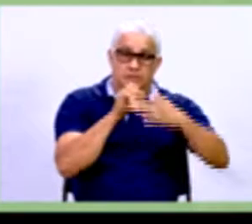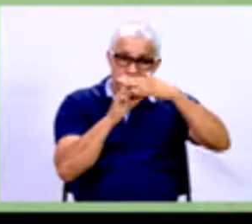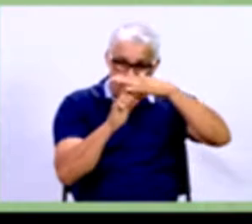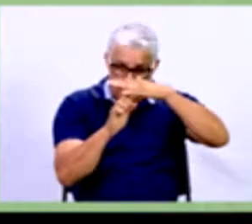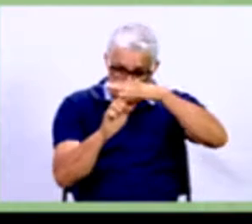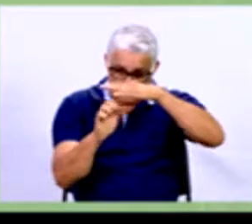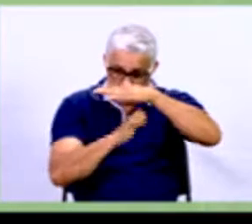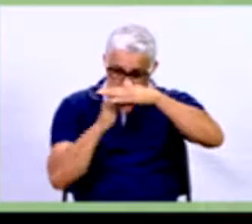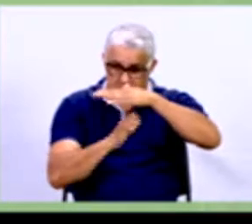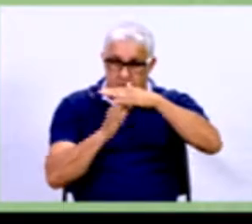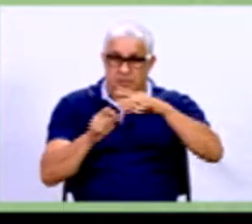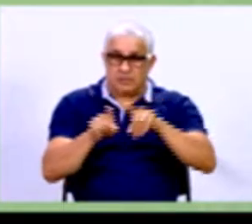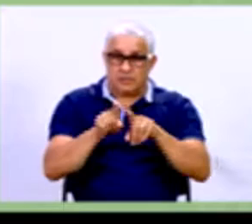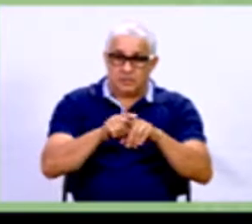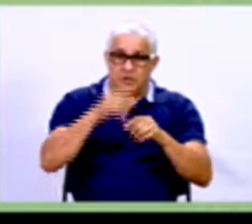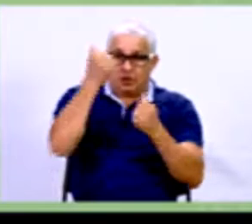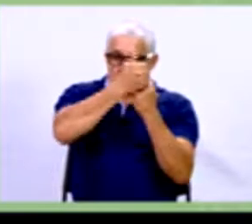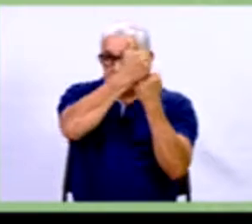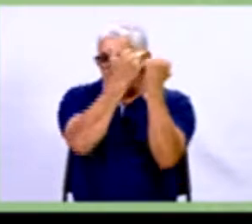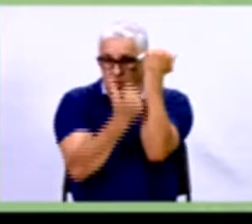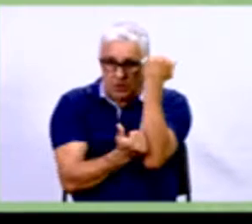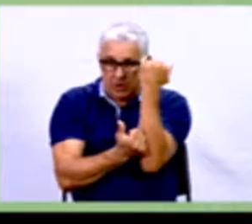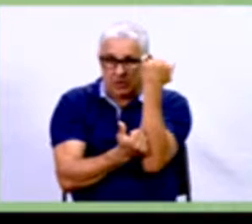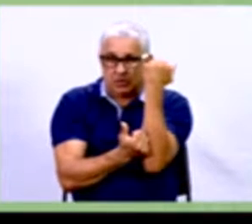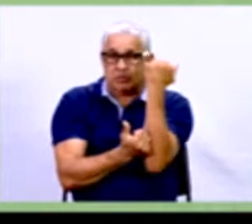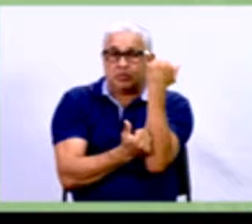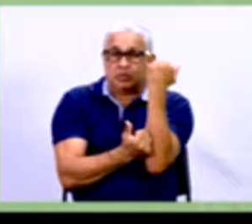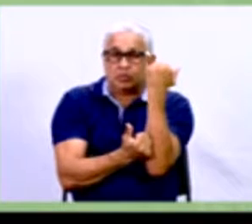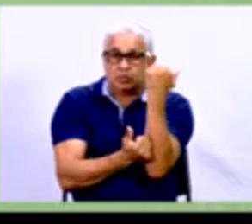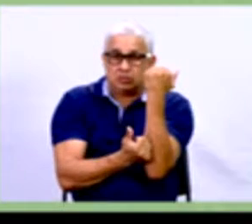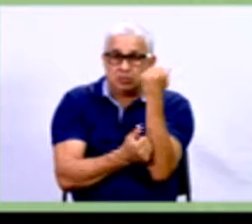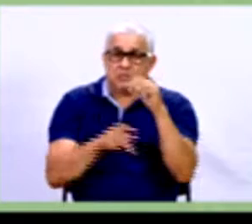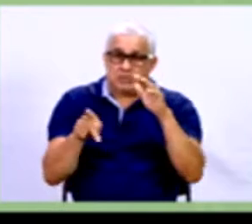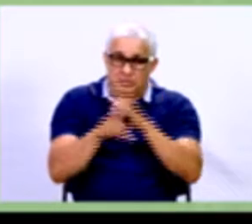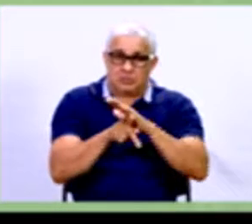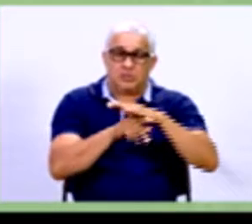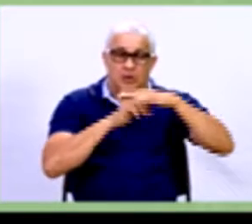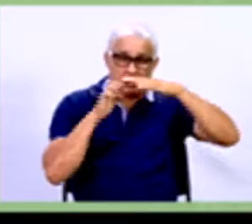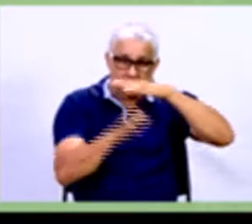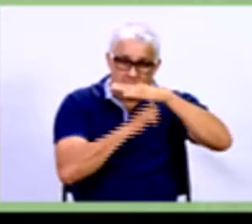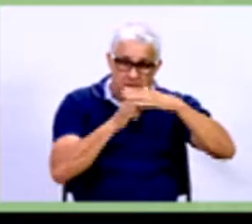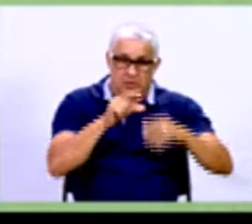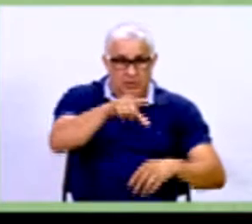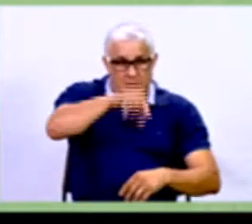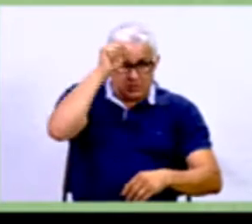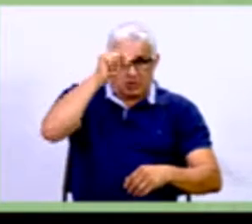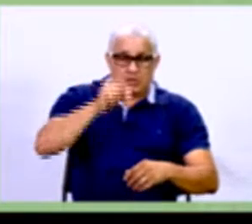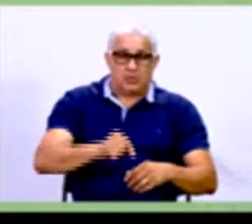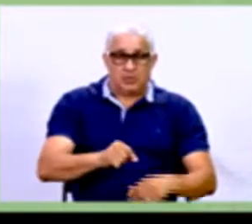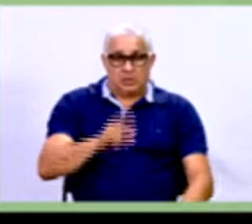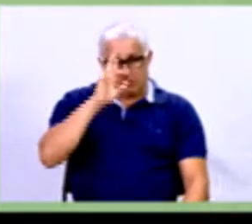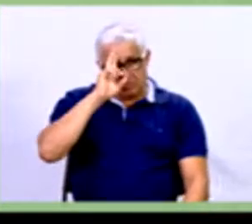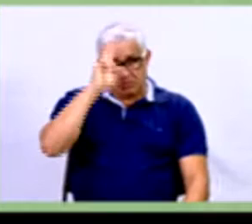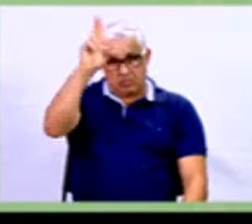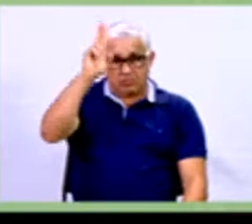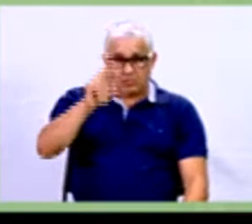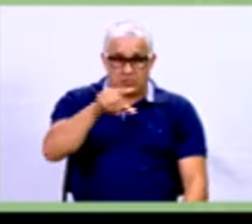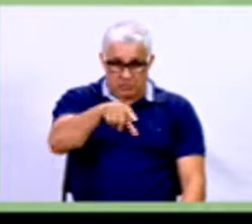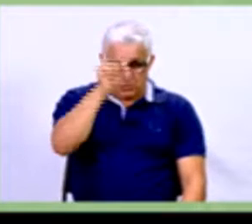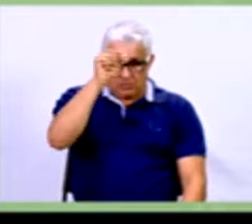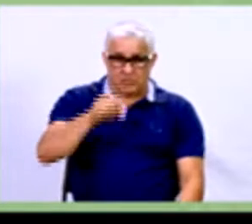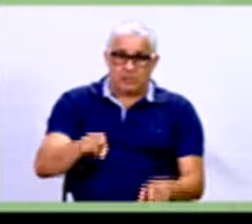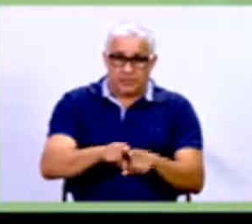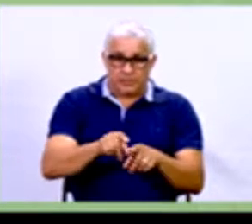que é titulares e suplentes, que serão designados pela empresa, pelo chefe, vamos dizer assim, né?